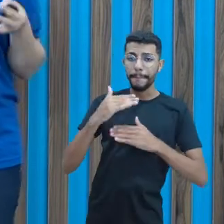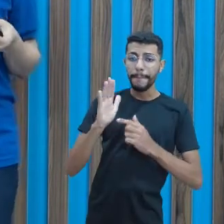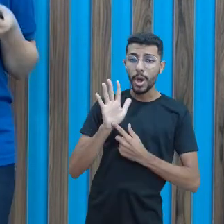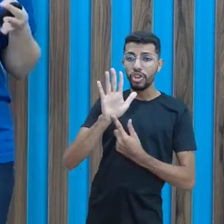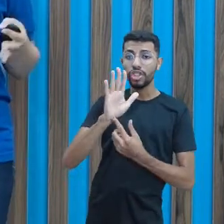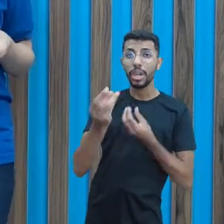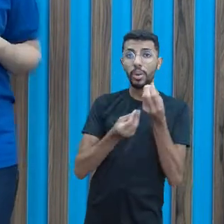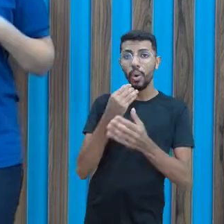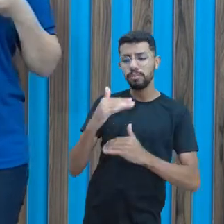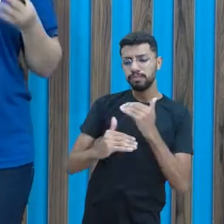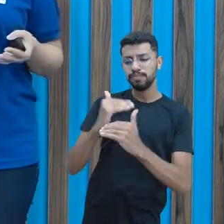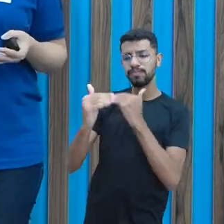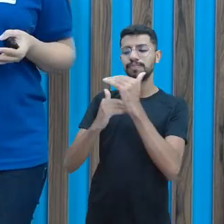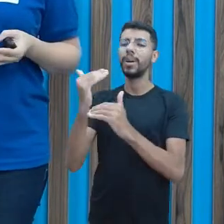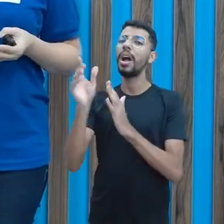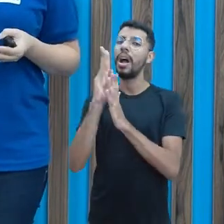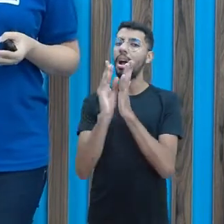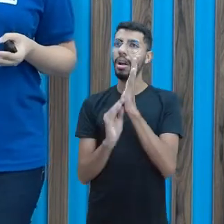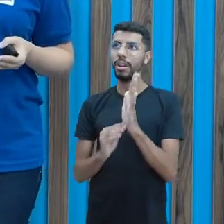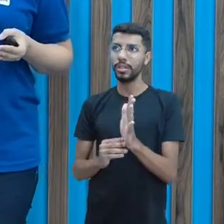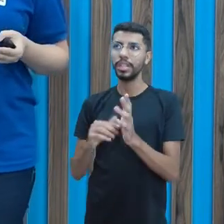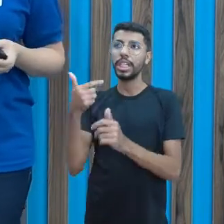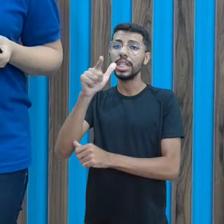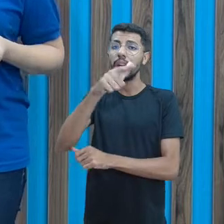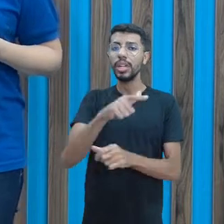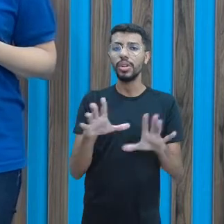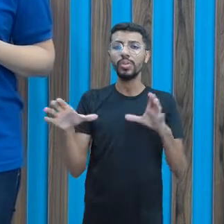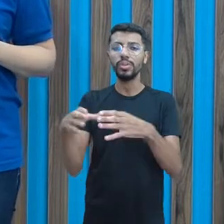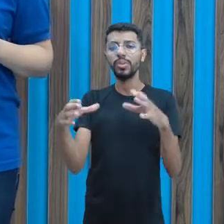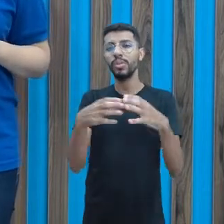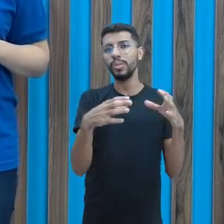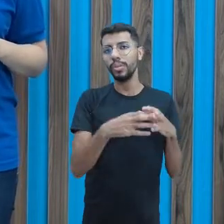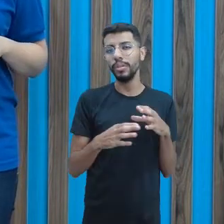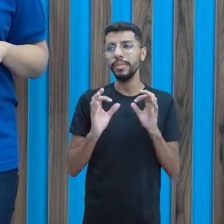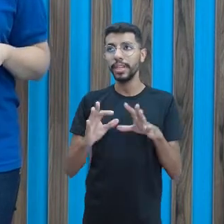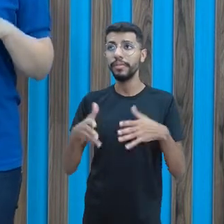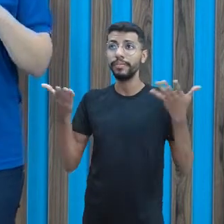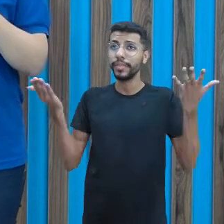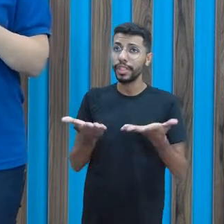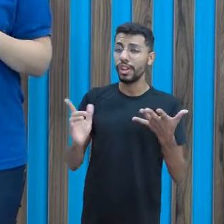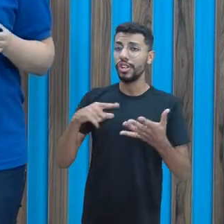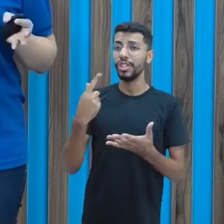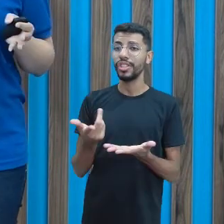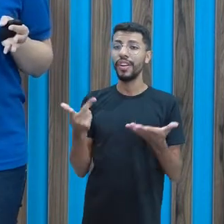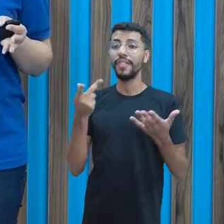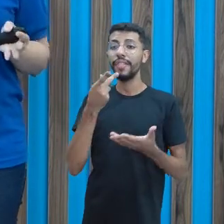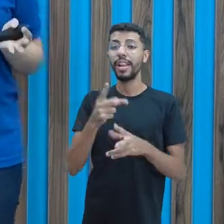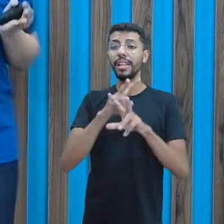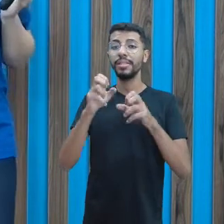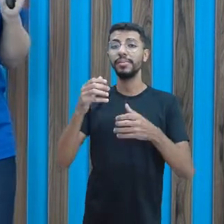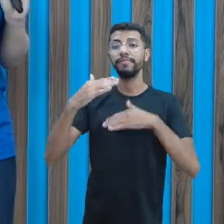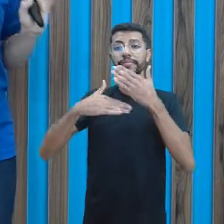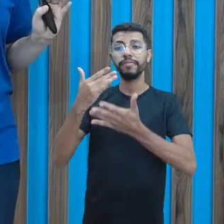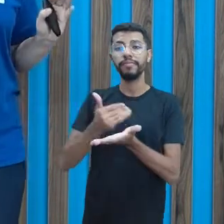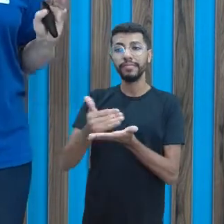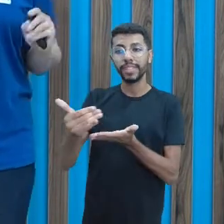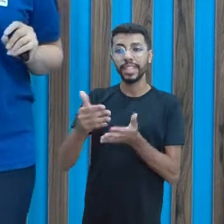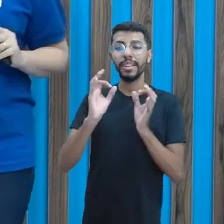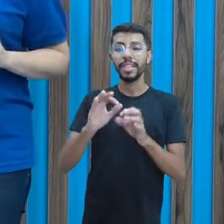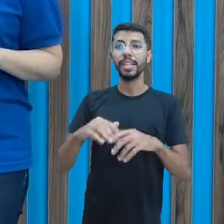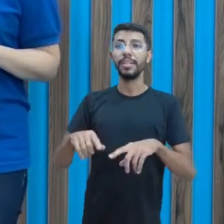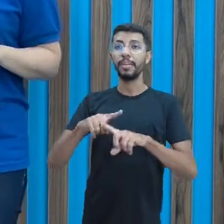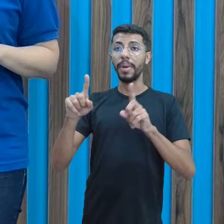que esse conteúdo ele é contemplado nas demais séries. E aqui a gente fala hoje desse processo inicial, mas voltando